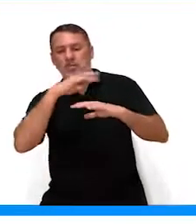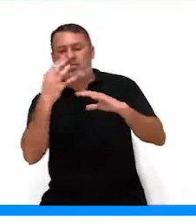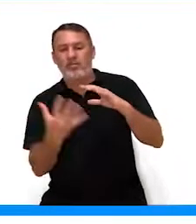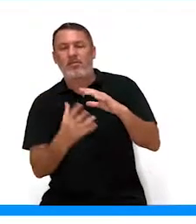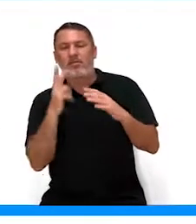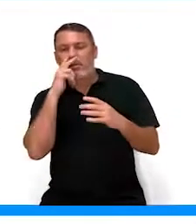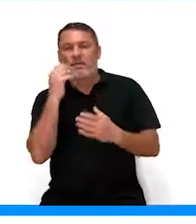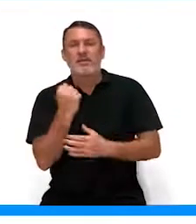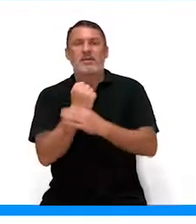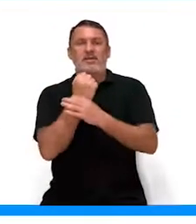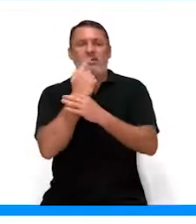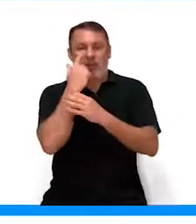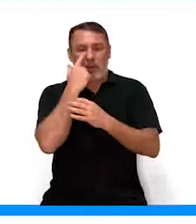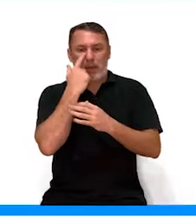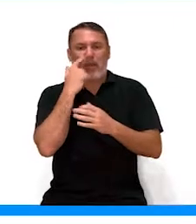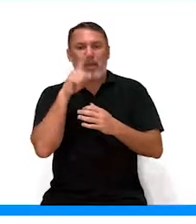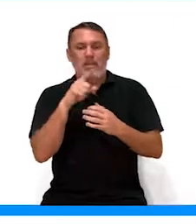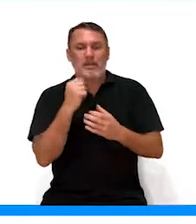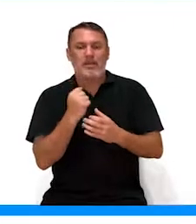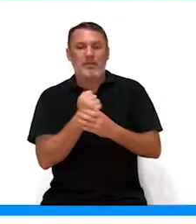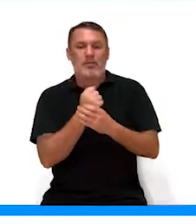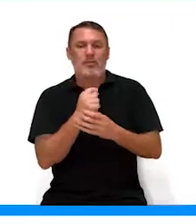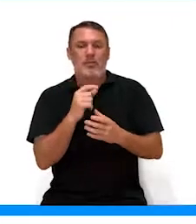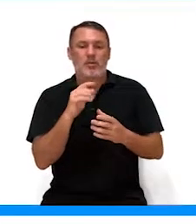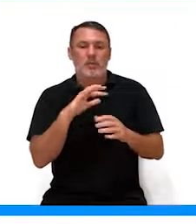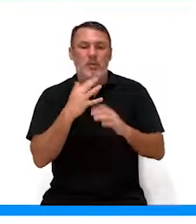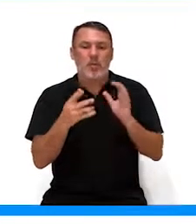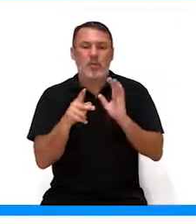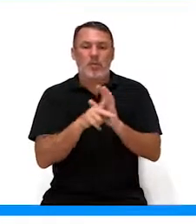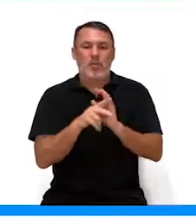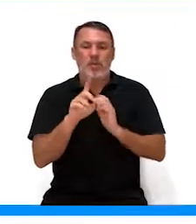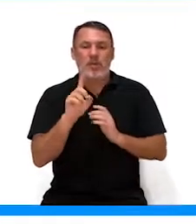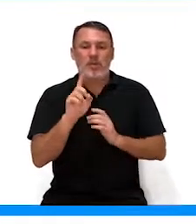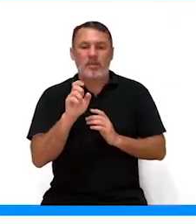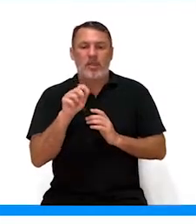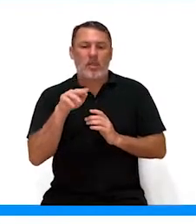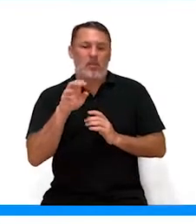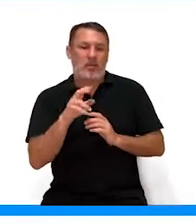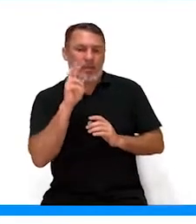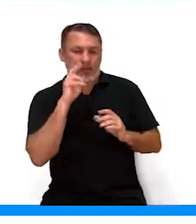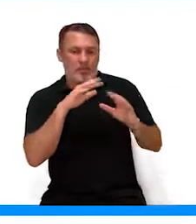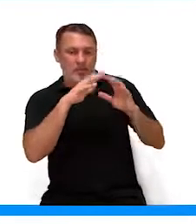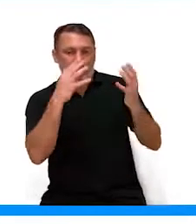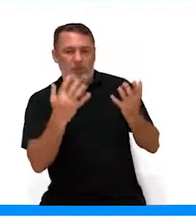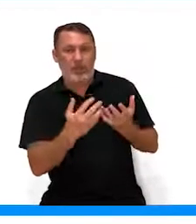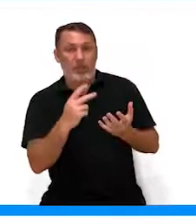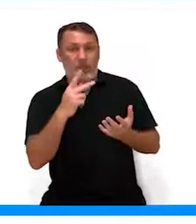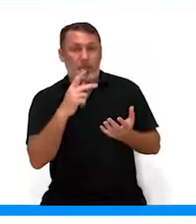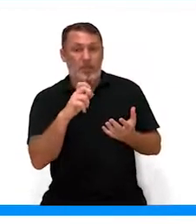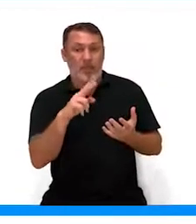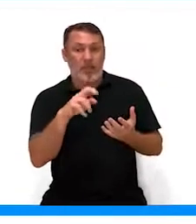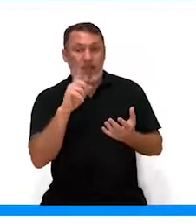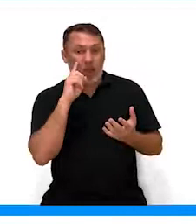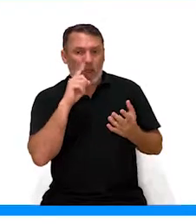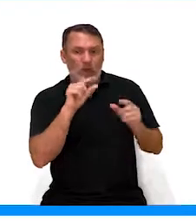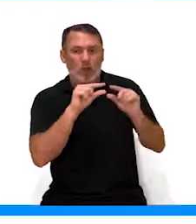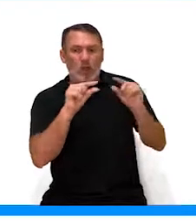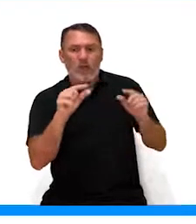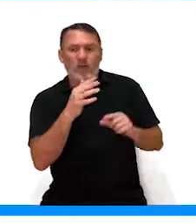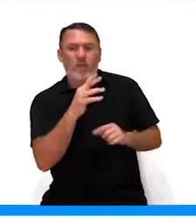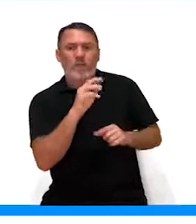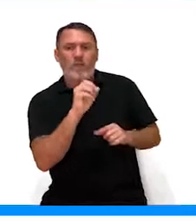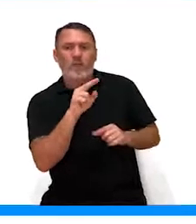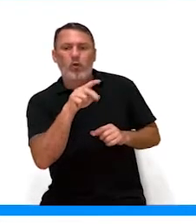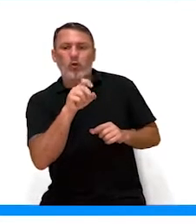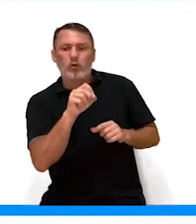também na derme. Então, a gente vai encontrar esse denso não modelado também na derme. Então, olha lá, epitélio, a gente tem